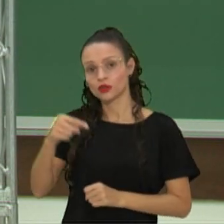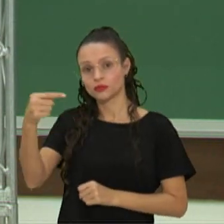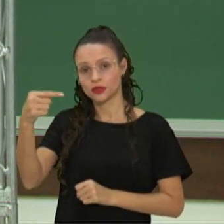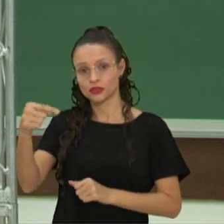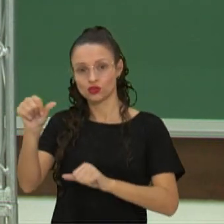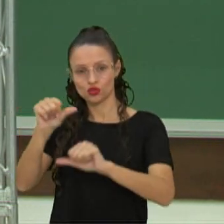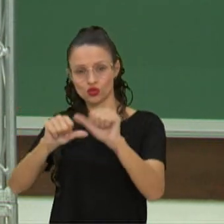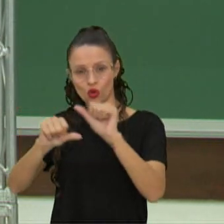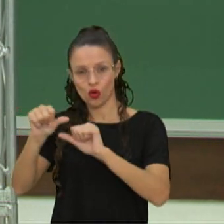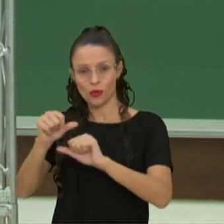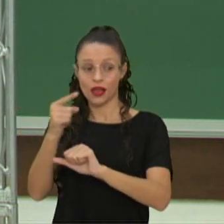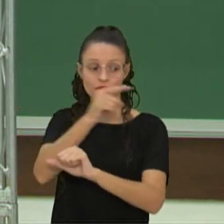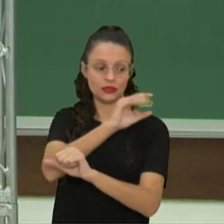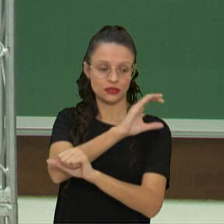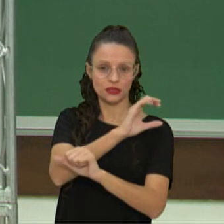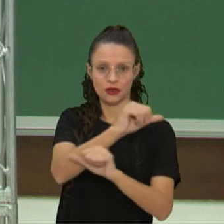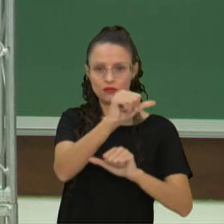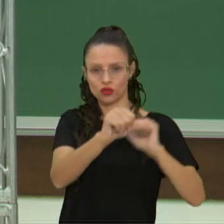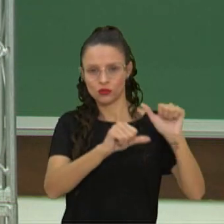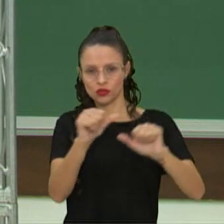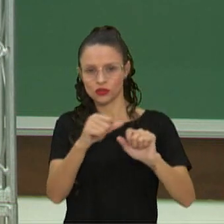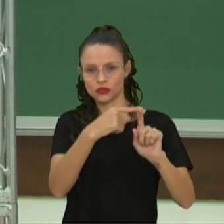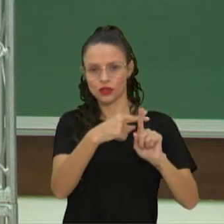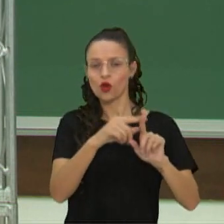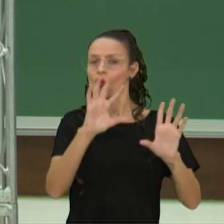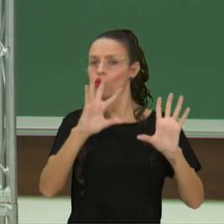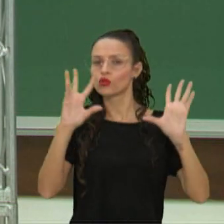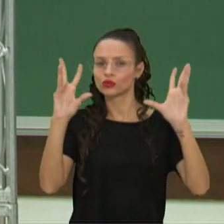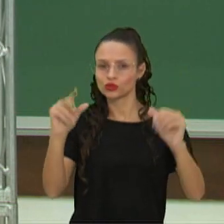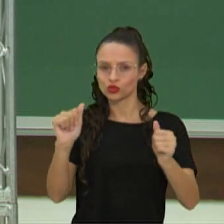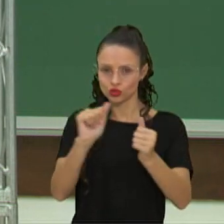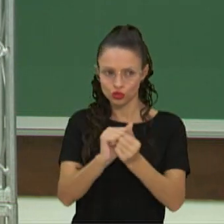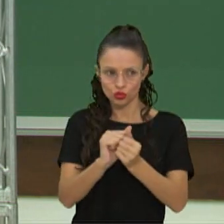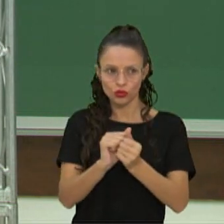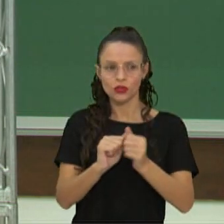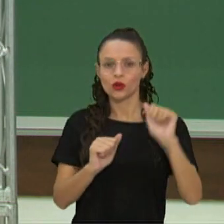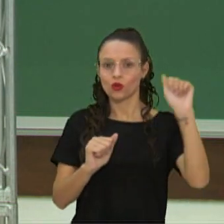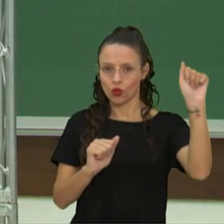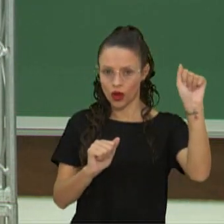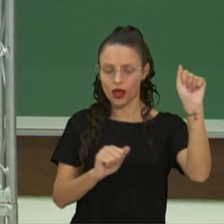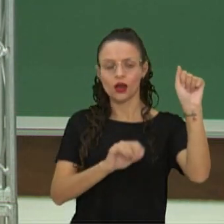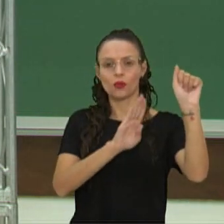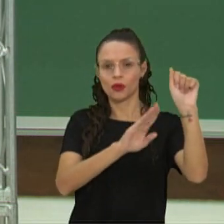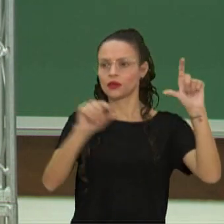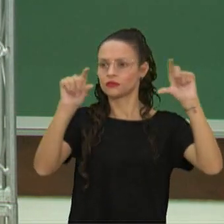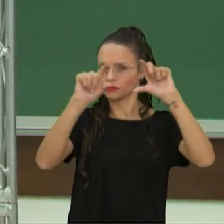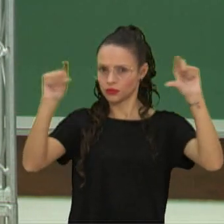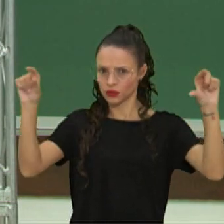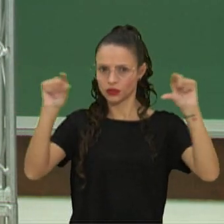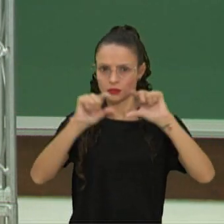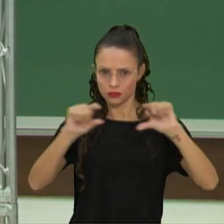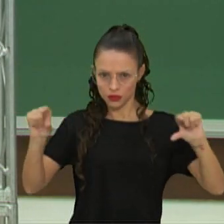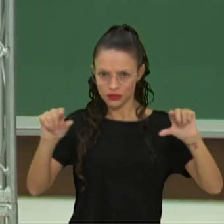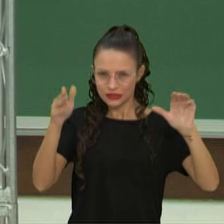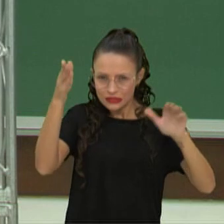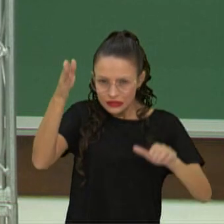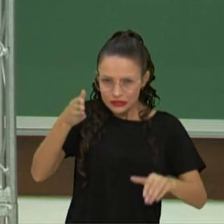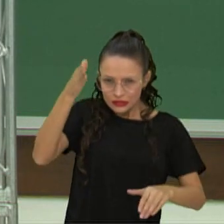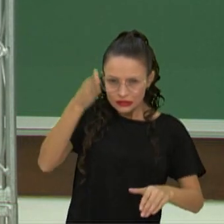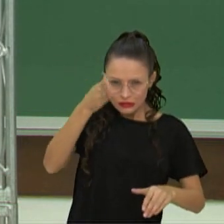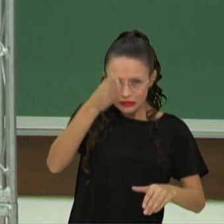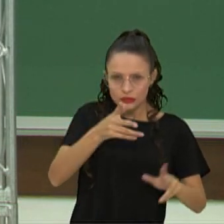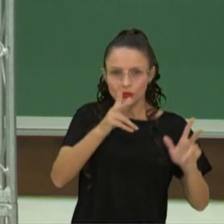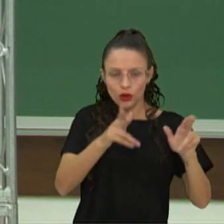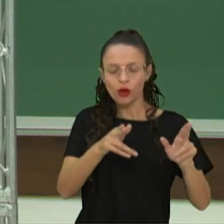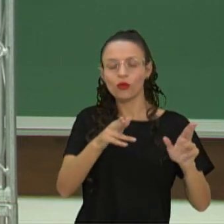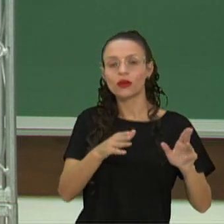trocando os sinais do polinômio C. Ou então você faz tudo junto. Escreve o polinômio A, escreve o polinômio B bem certinho, os termos semelhantes um embaixo